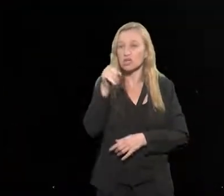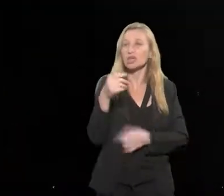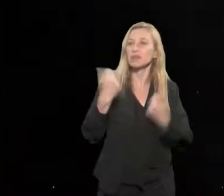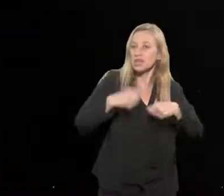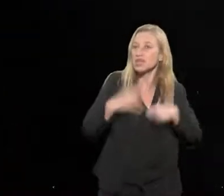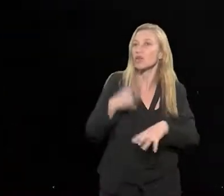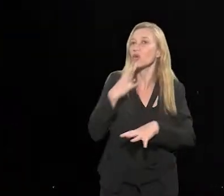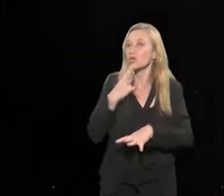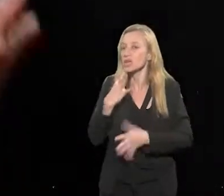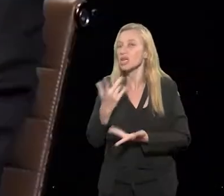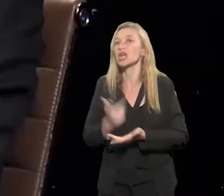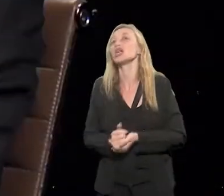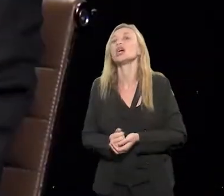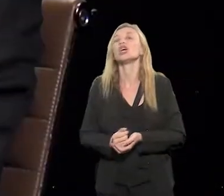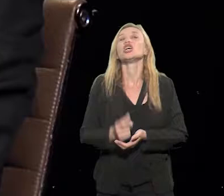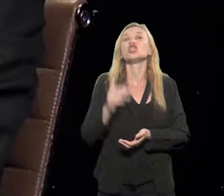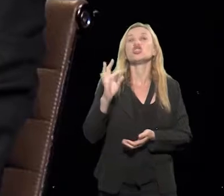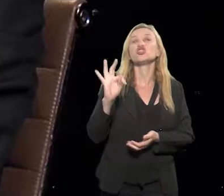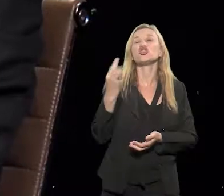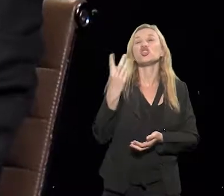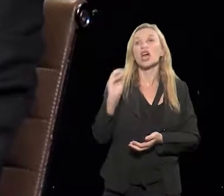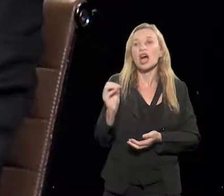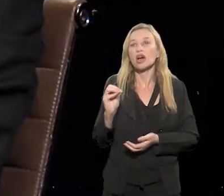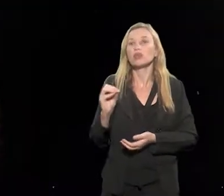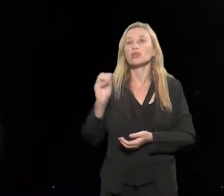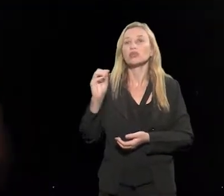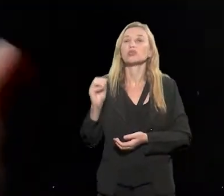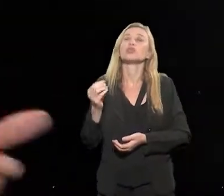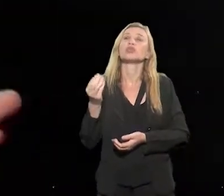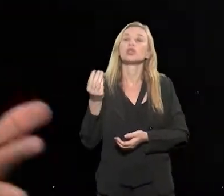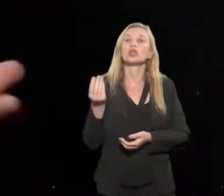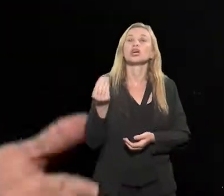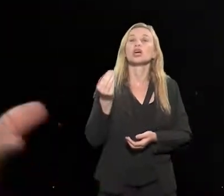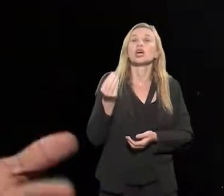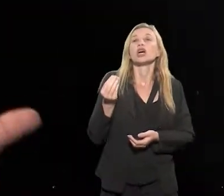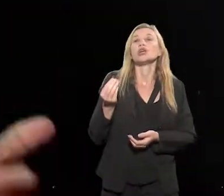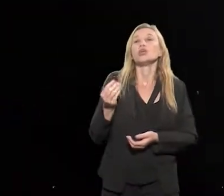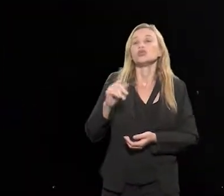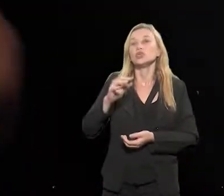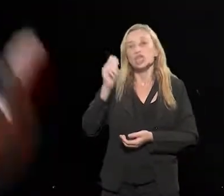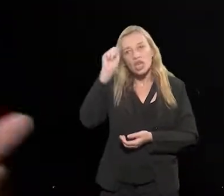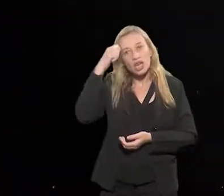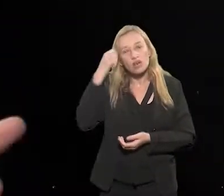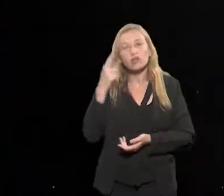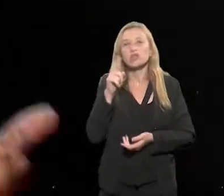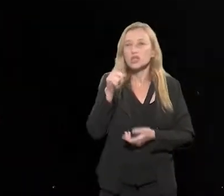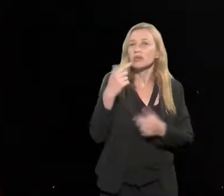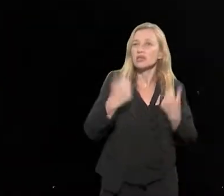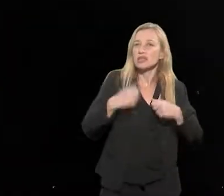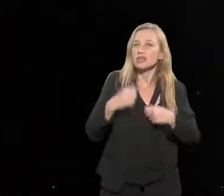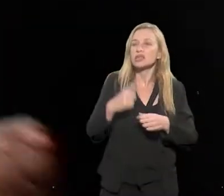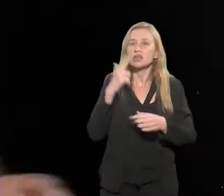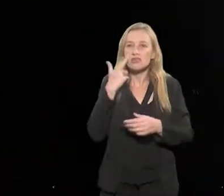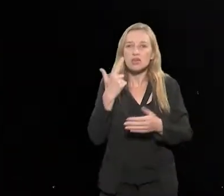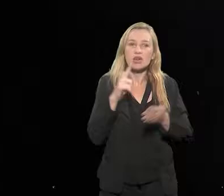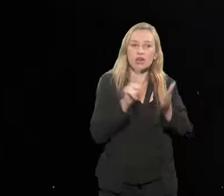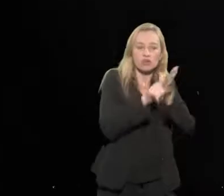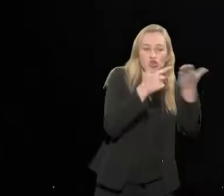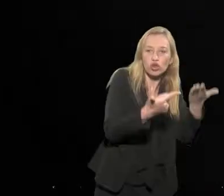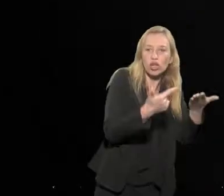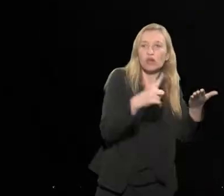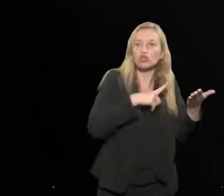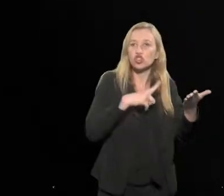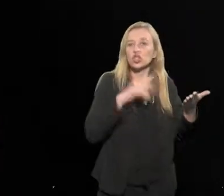Teatro Experimental do Negro. Teatro Experimental do Negro. Aí ele me mostrava, ele tinha jornal do Abdias,